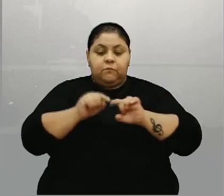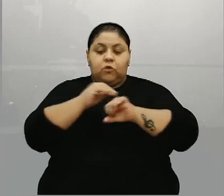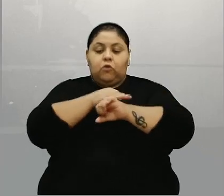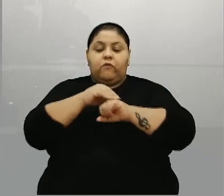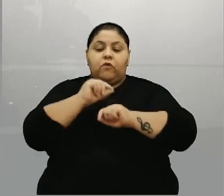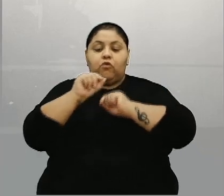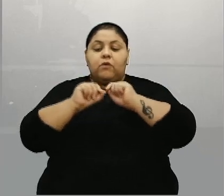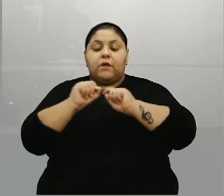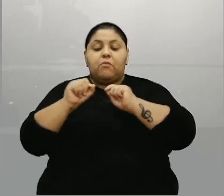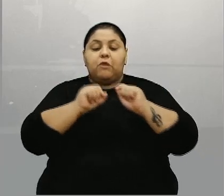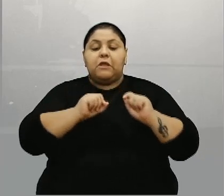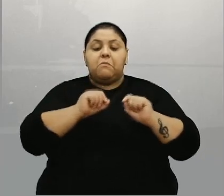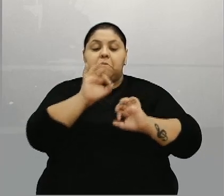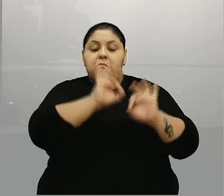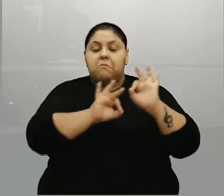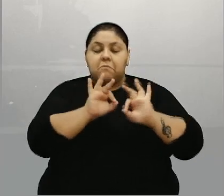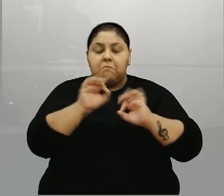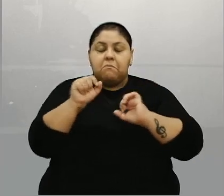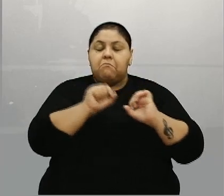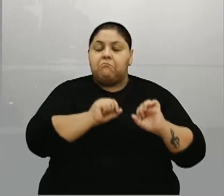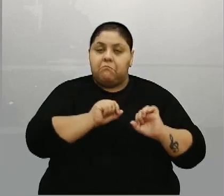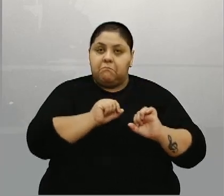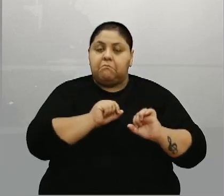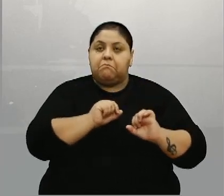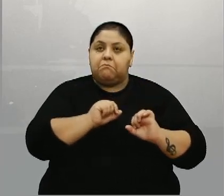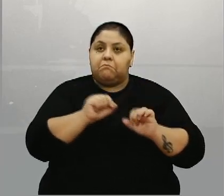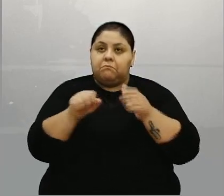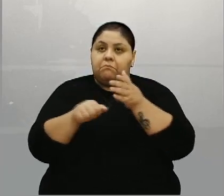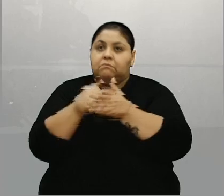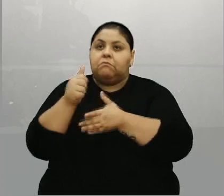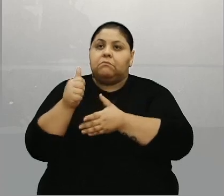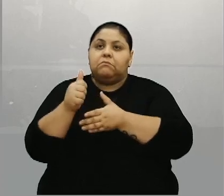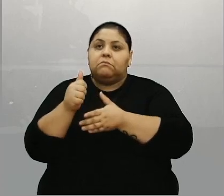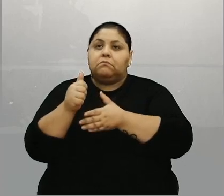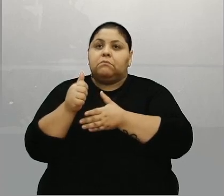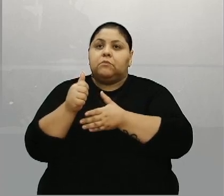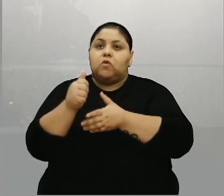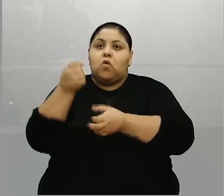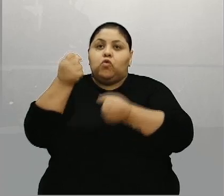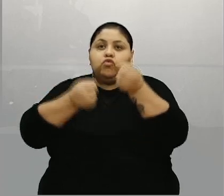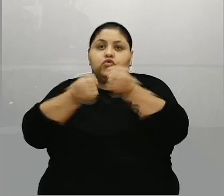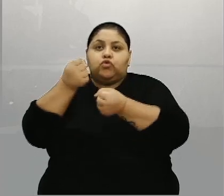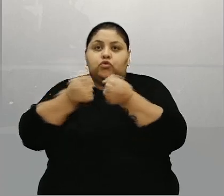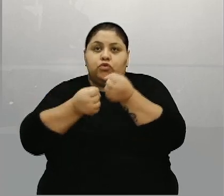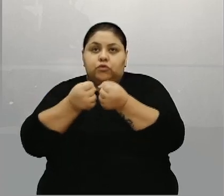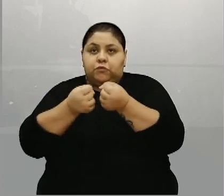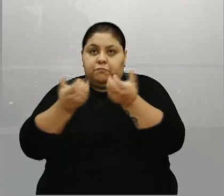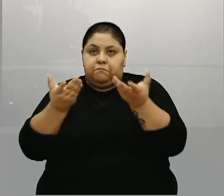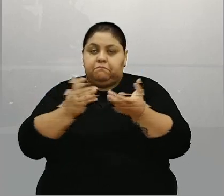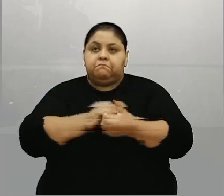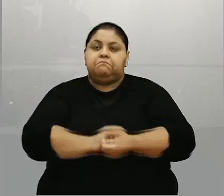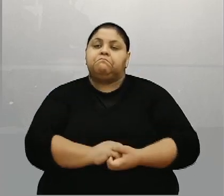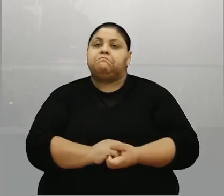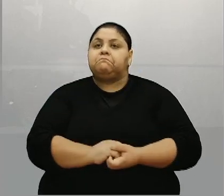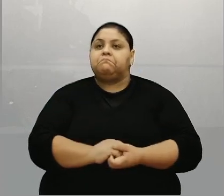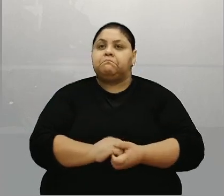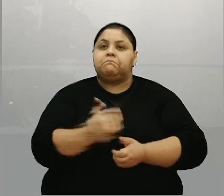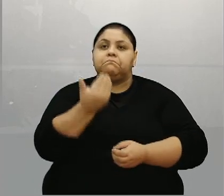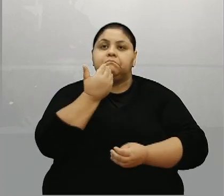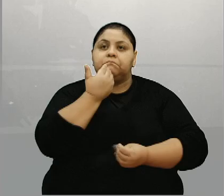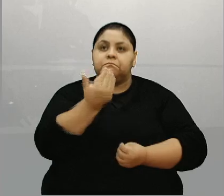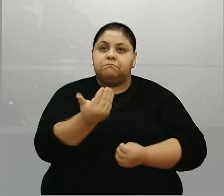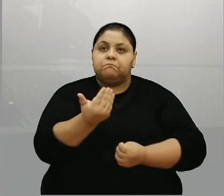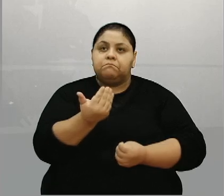poderíamos ajustar para que nós pudéssemos melhorar o trânsito ali naquela via. Pedimos